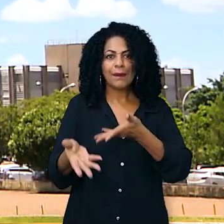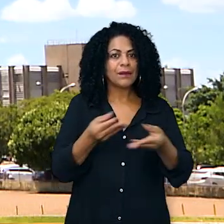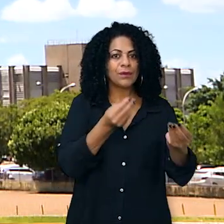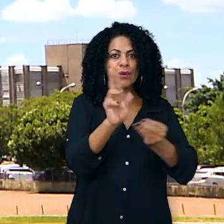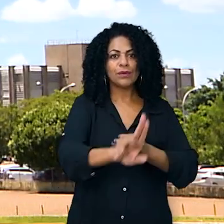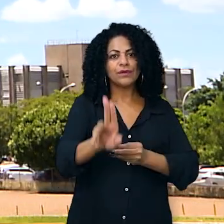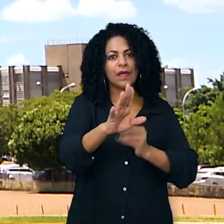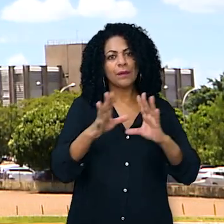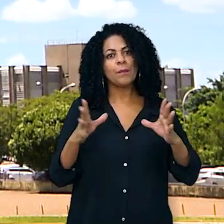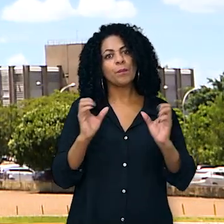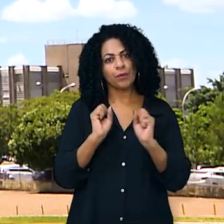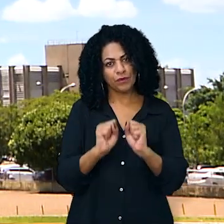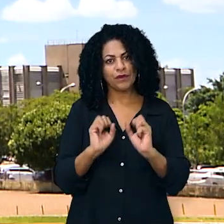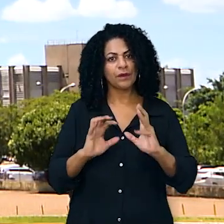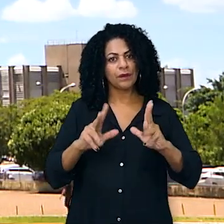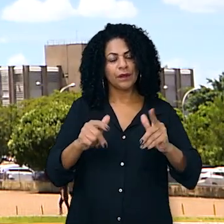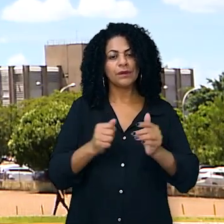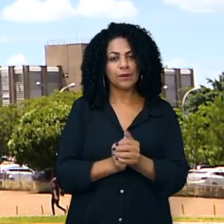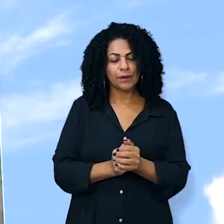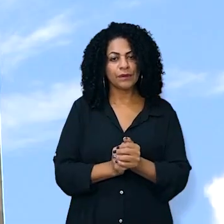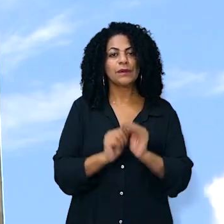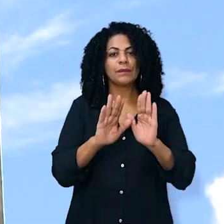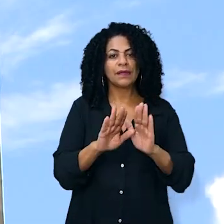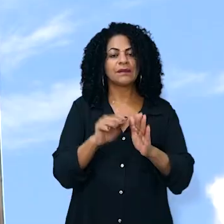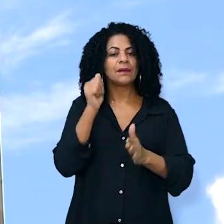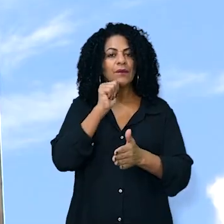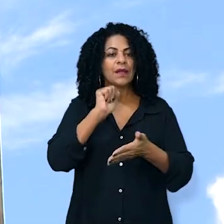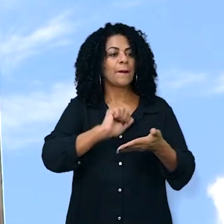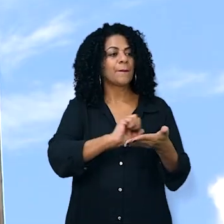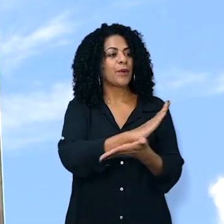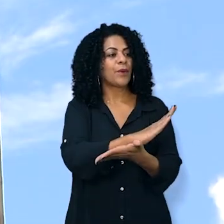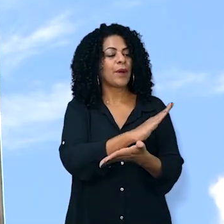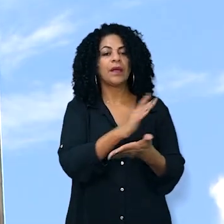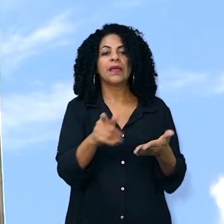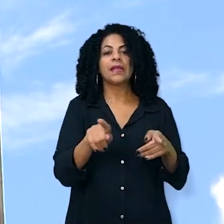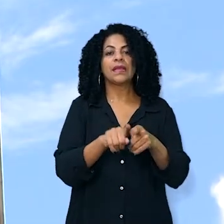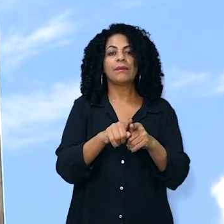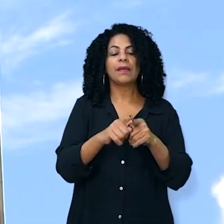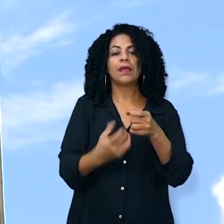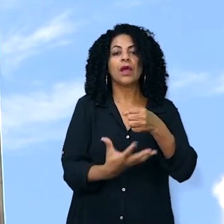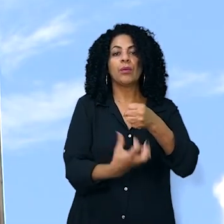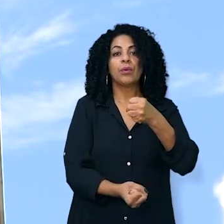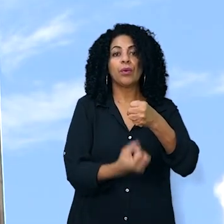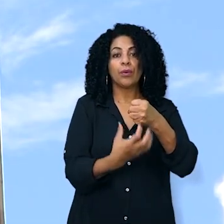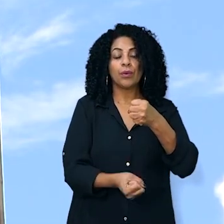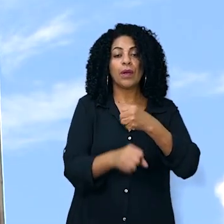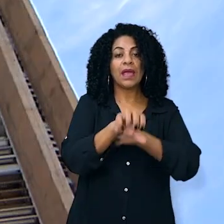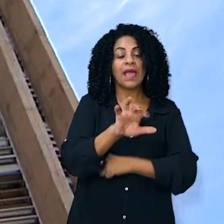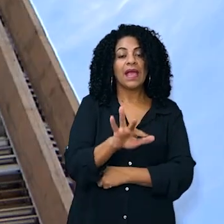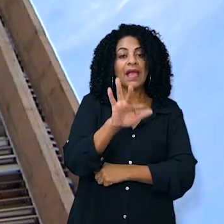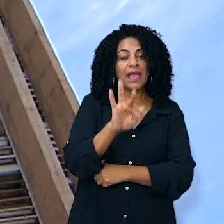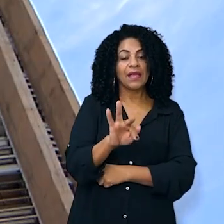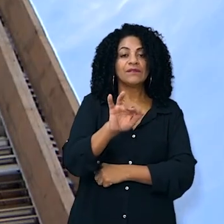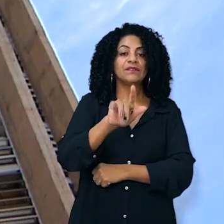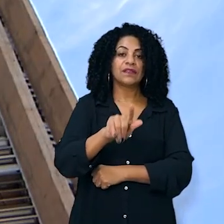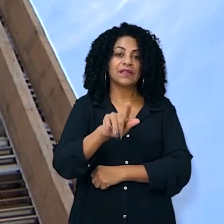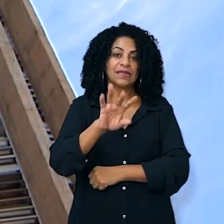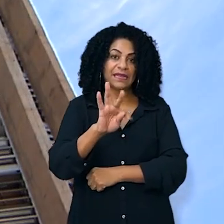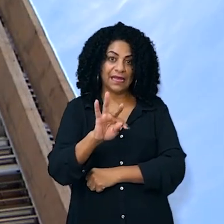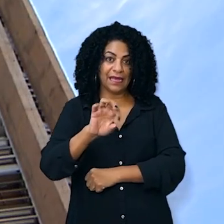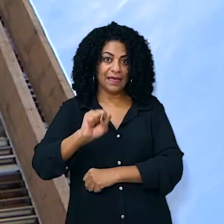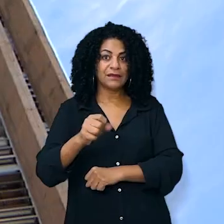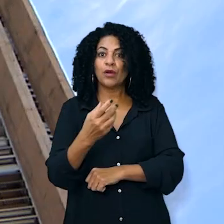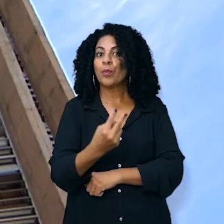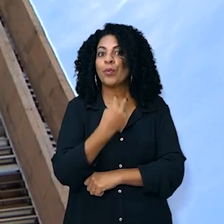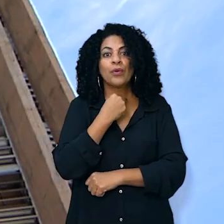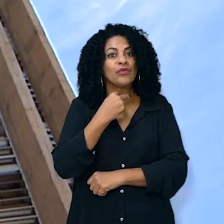destacado foi o de que a demissão por justa causa impediu a empregada de sacar o FGTS, o Fundo de Garantia do Tempo de Serviço, e